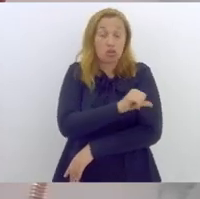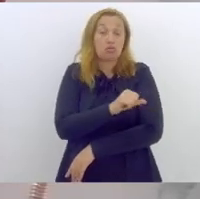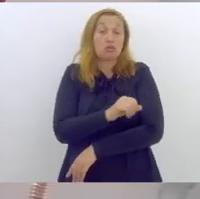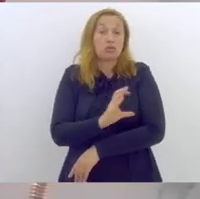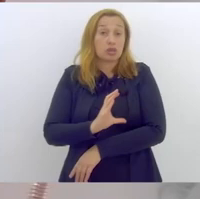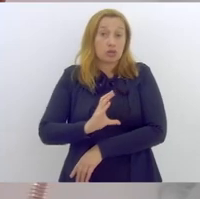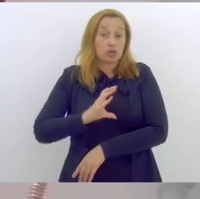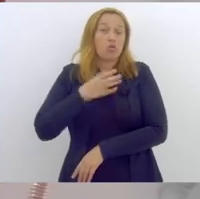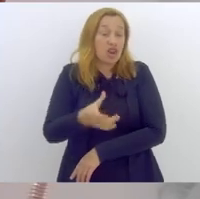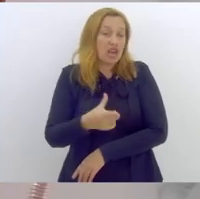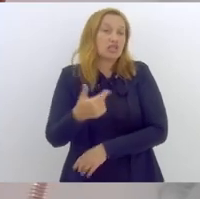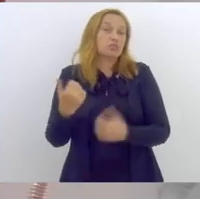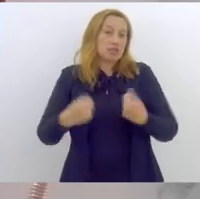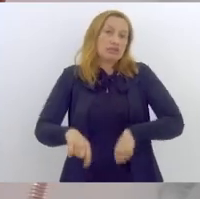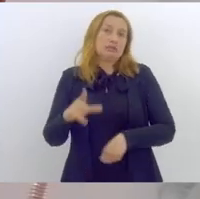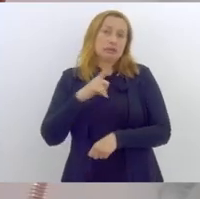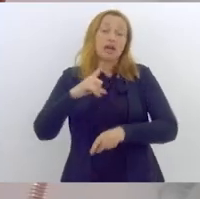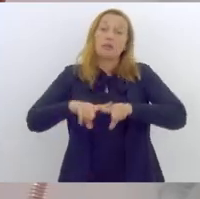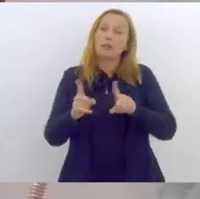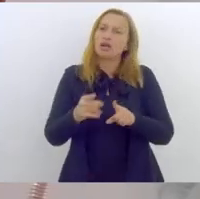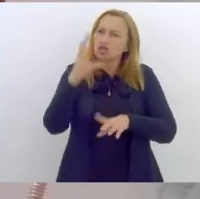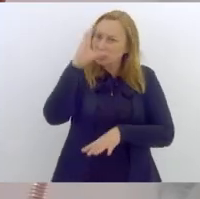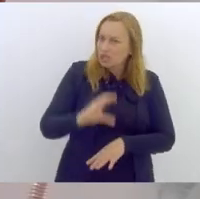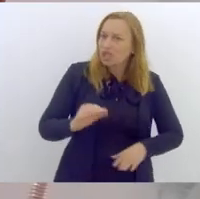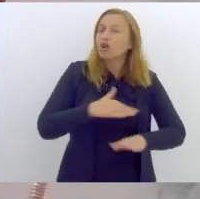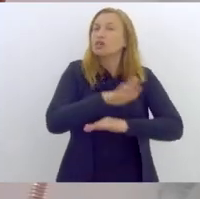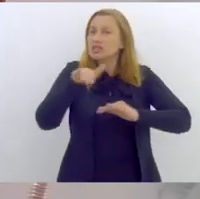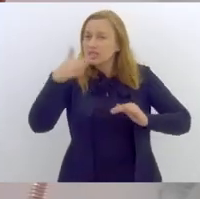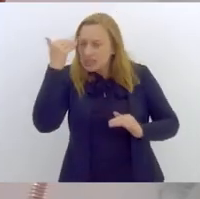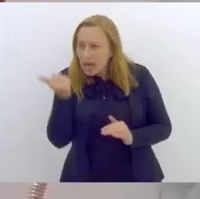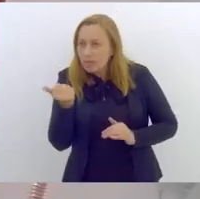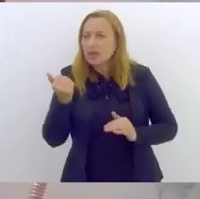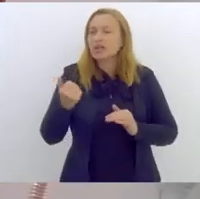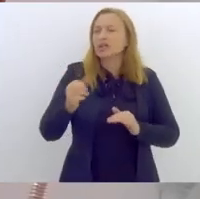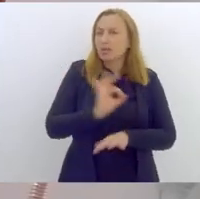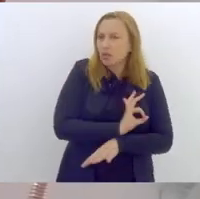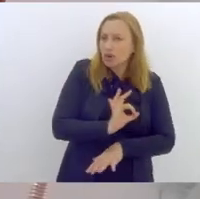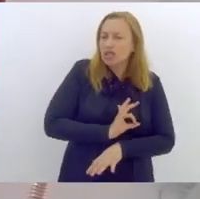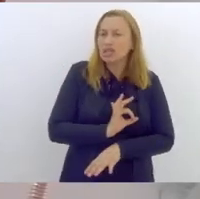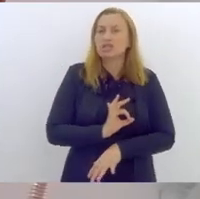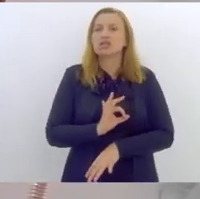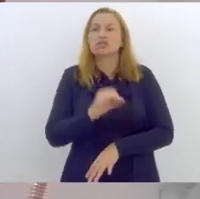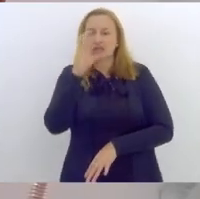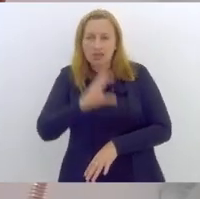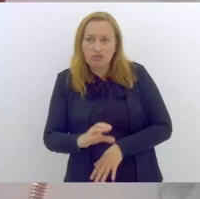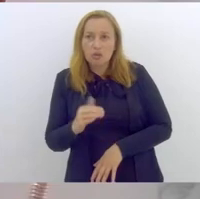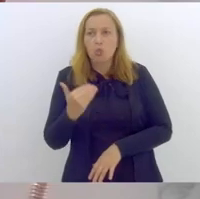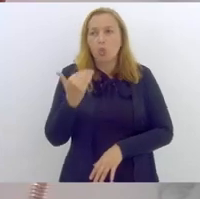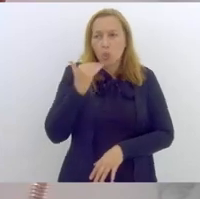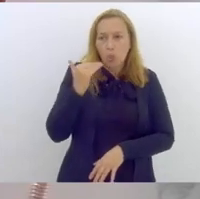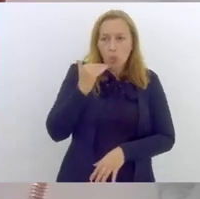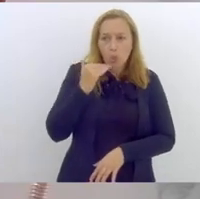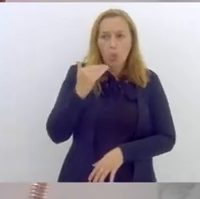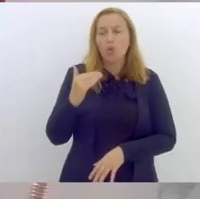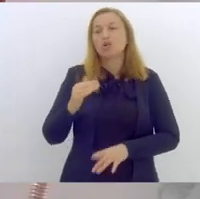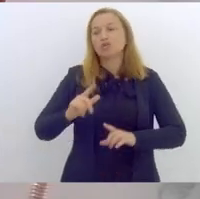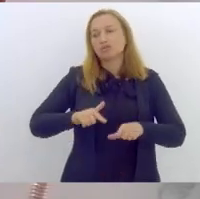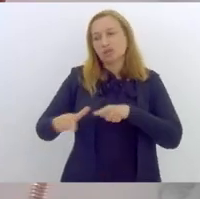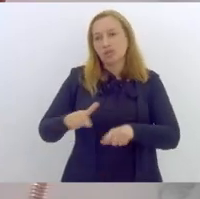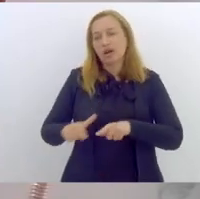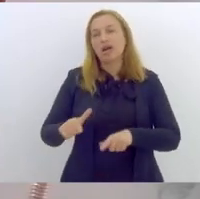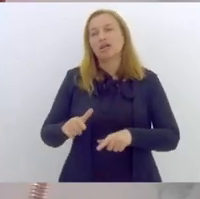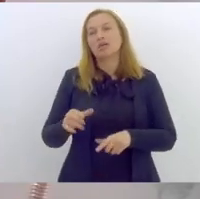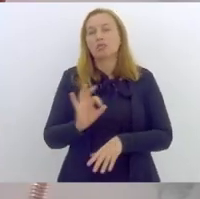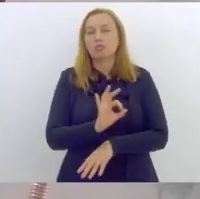agora todos como cidadãos sabem que a polícia civil e tem um déficit operacional assim como tem um bombeiro como tem a polícia militar